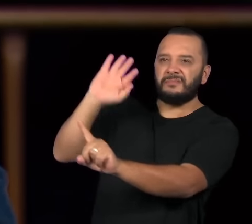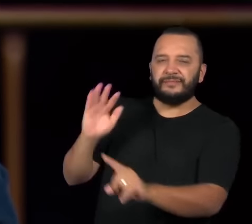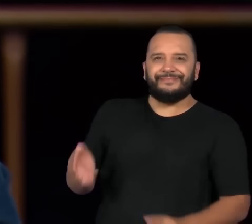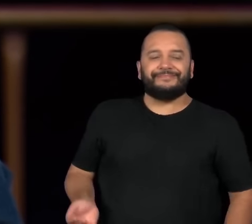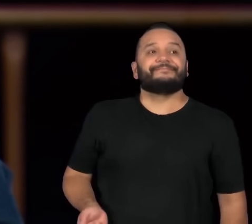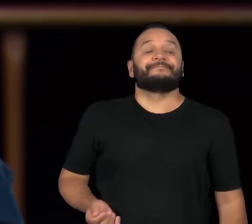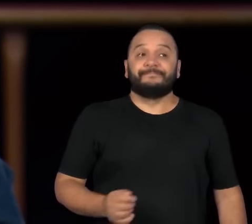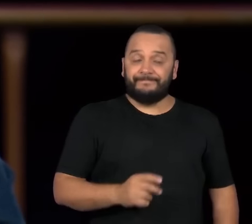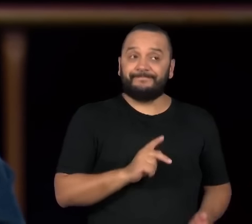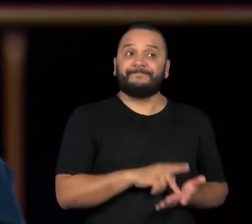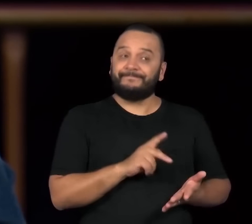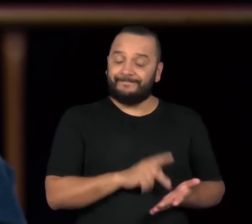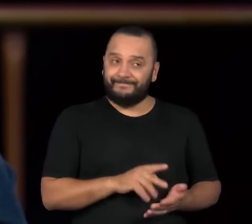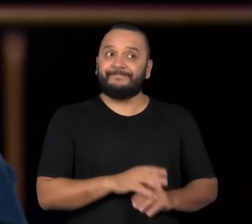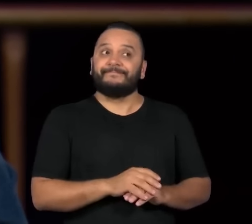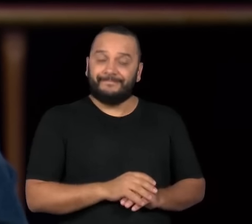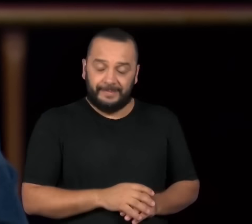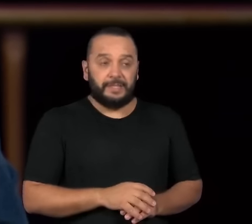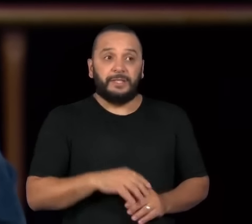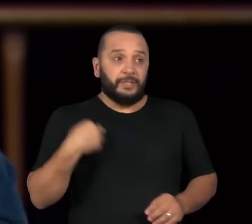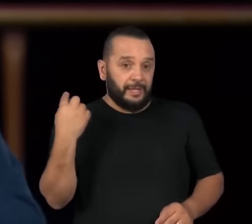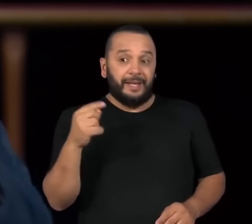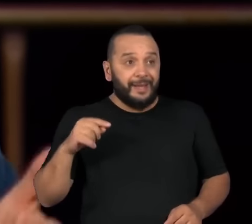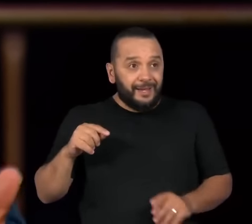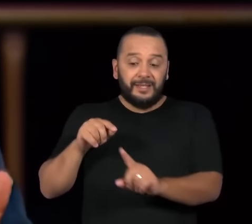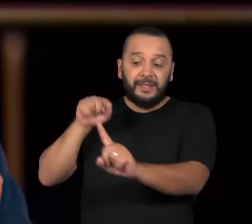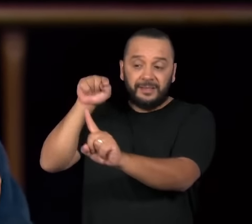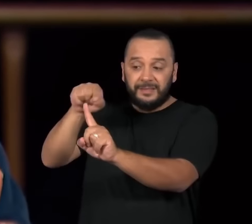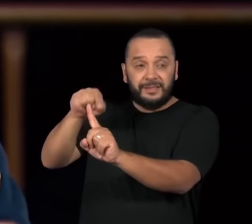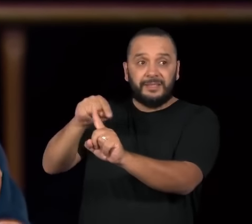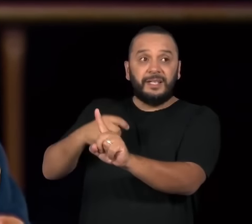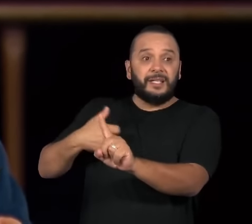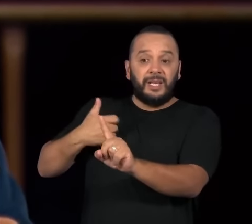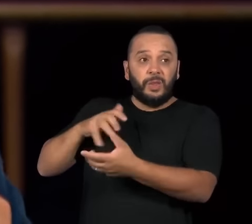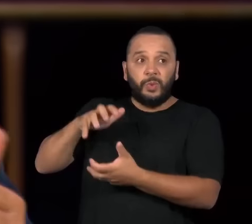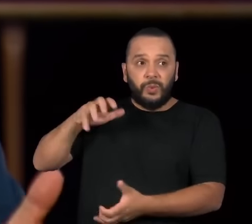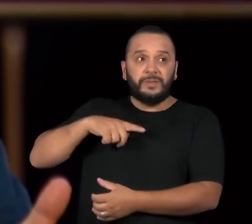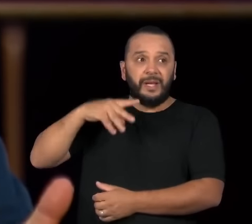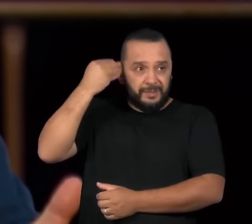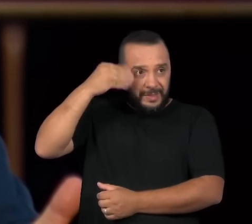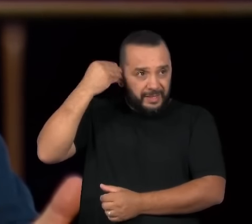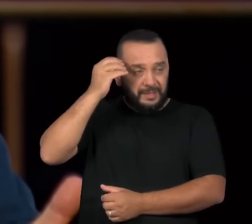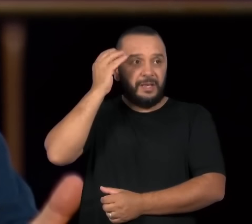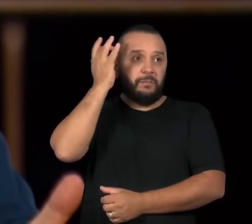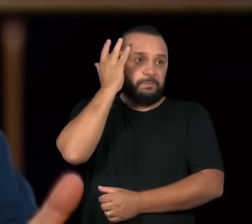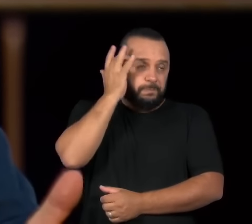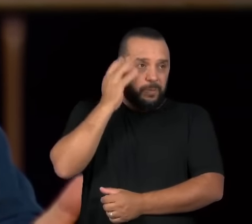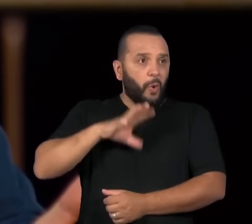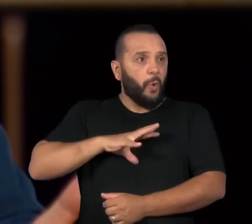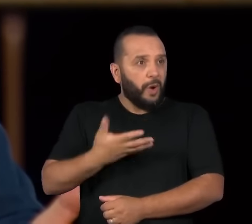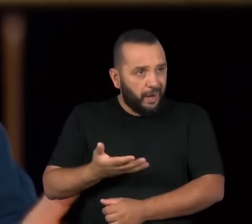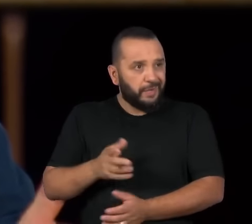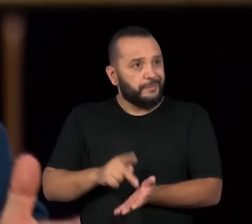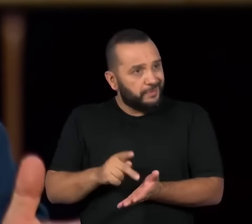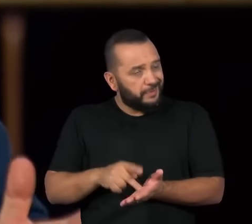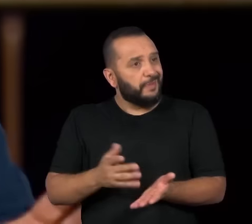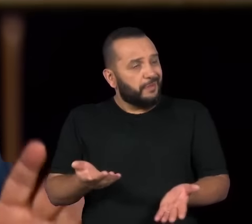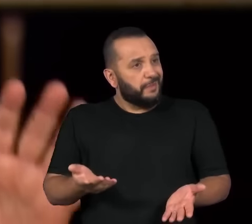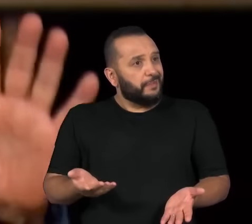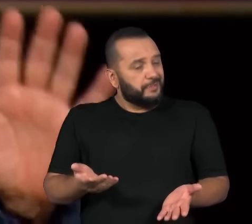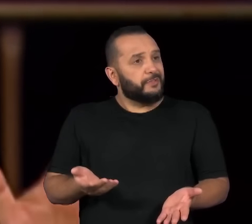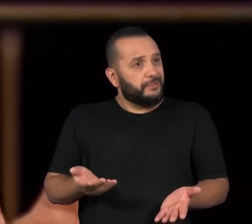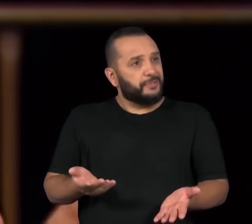tem um aprendizado aí com essa galera, né? Com essa maturidade mesmo e coragem, né? Sim. Sobretudo coragem de olhar